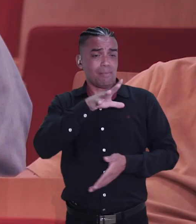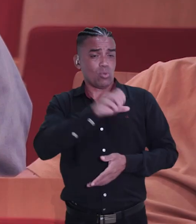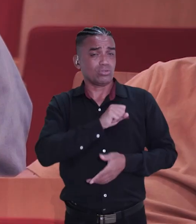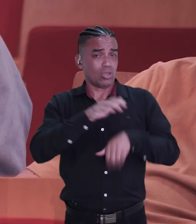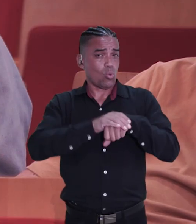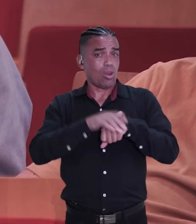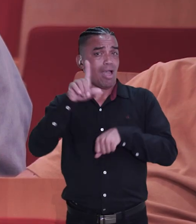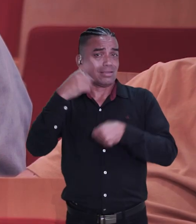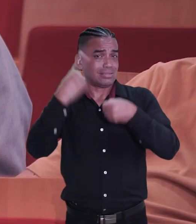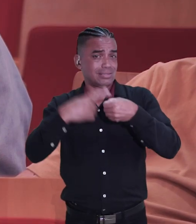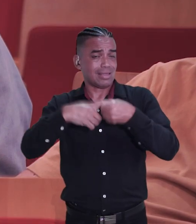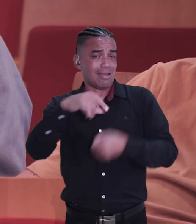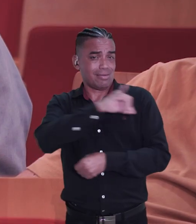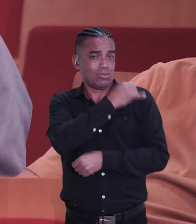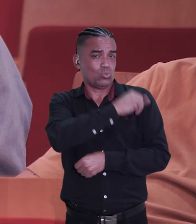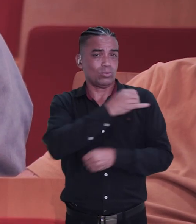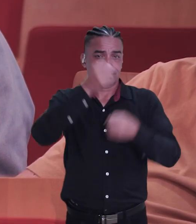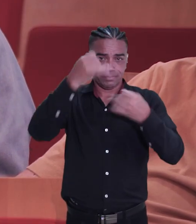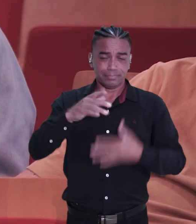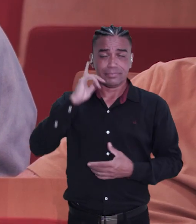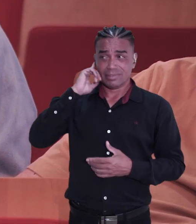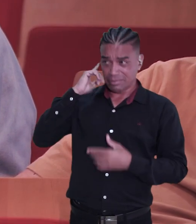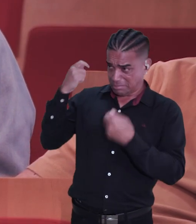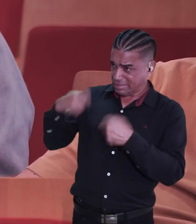Fala do seu amor pelo Rio de Janeiro.